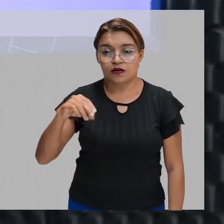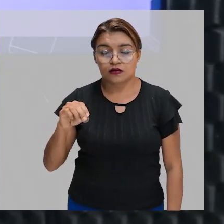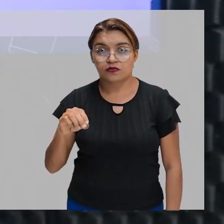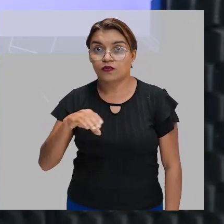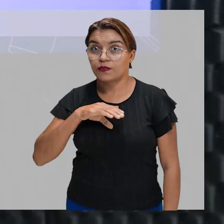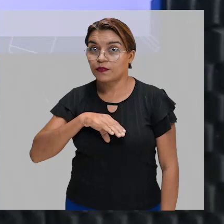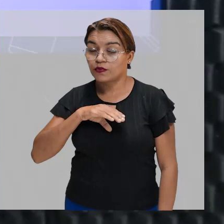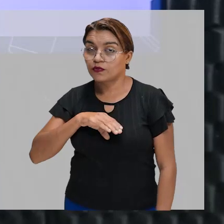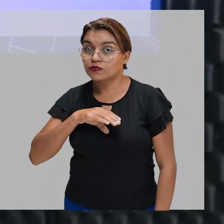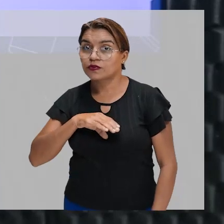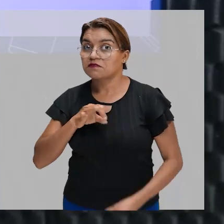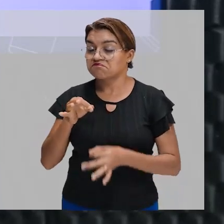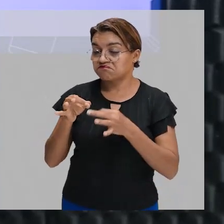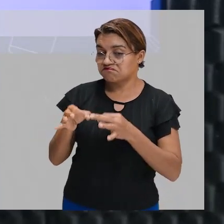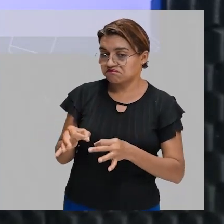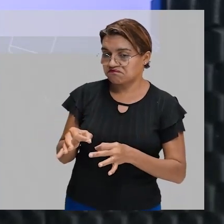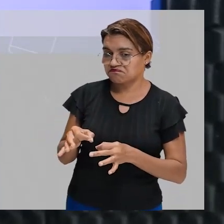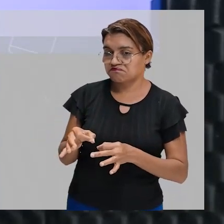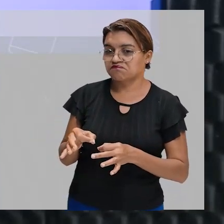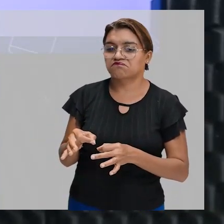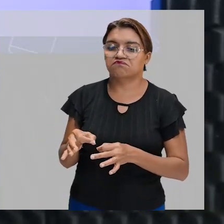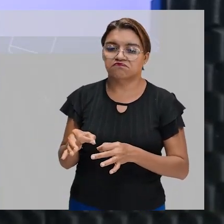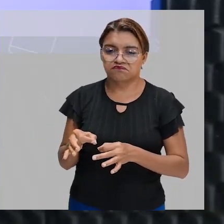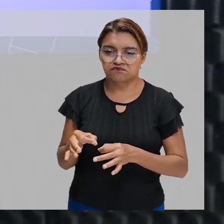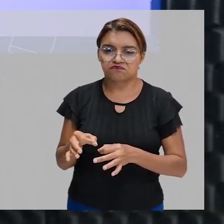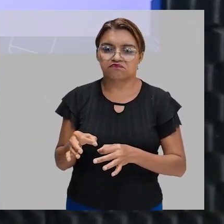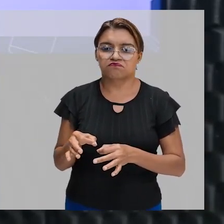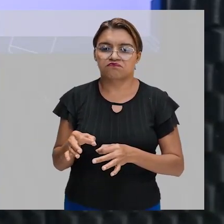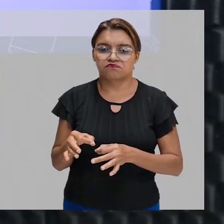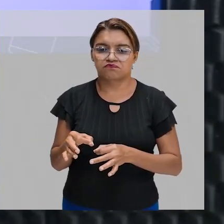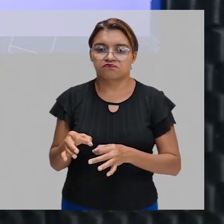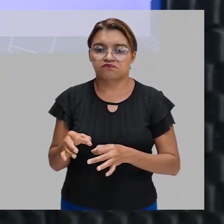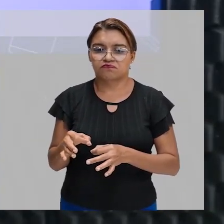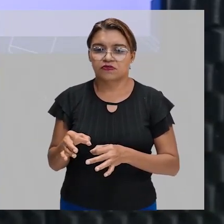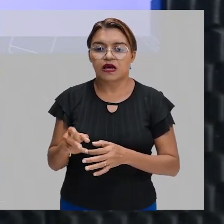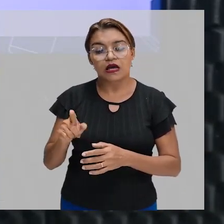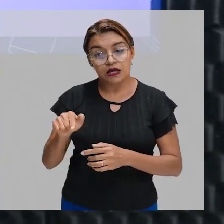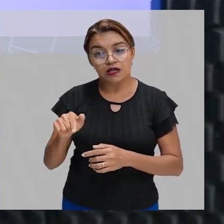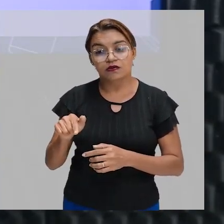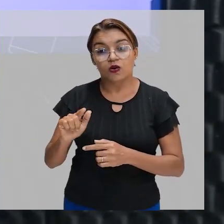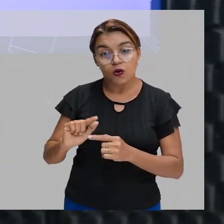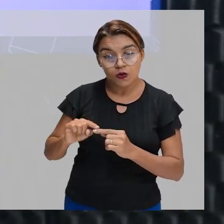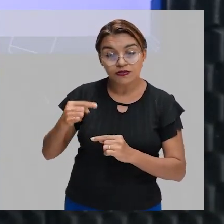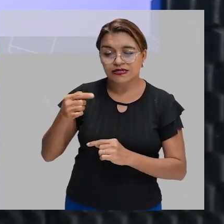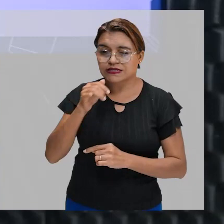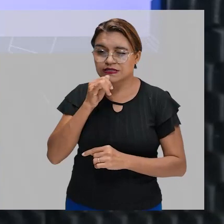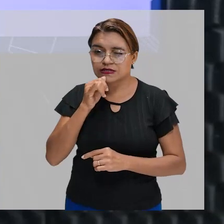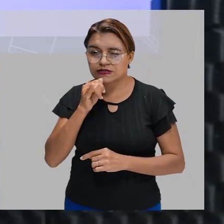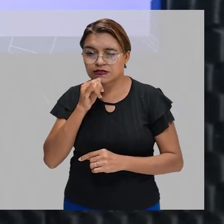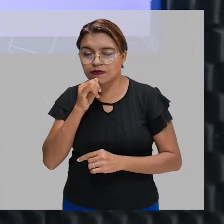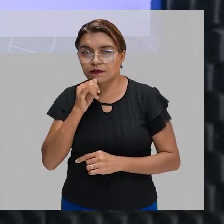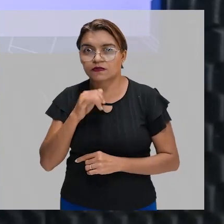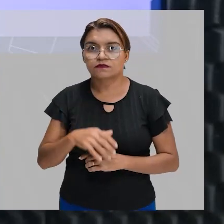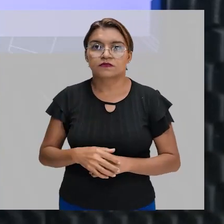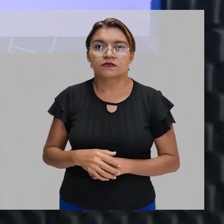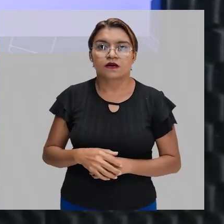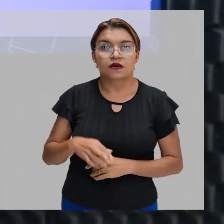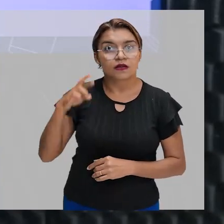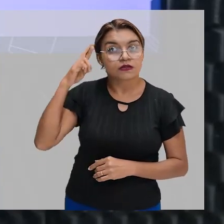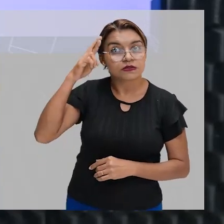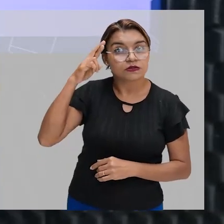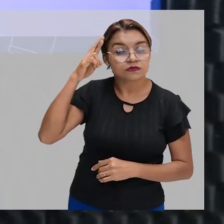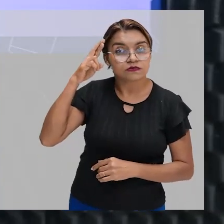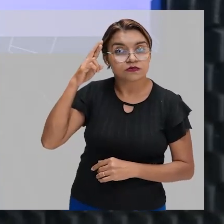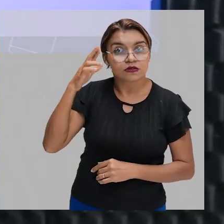português mas serve peca sobre a mente supera com dureza gente quando eu falo de sobra e a mente ele não é tão